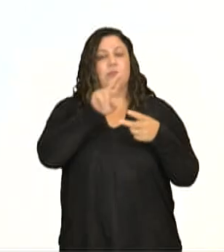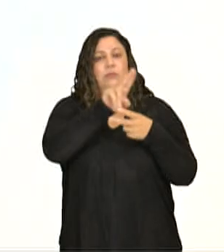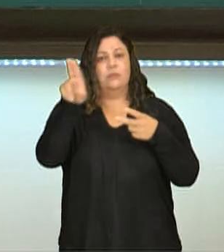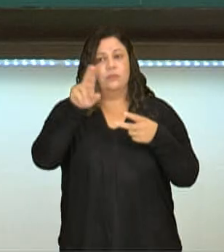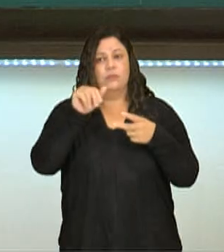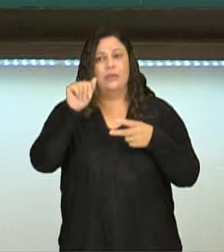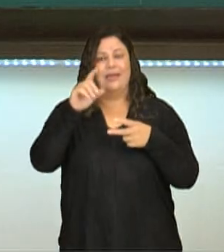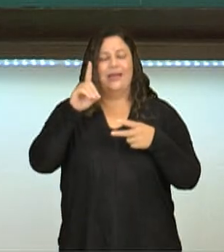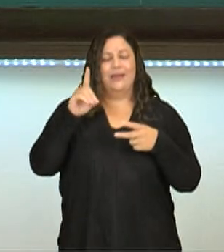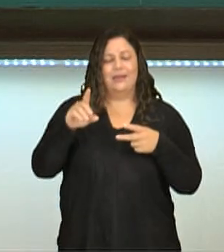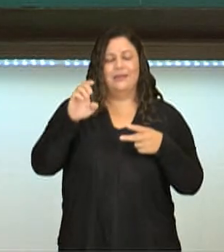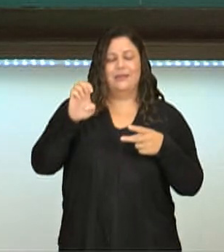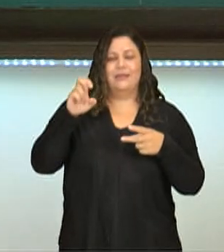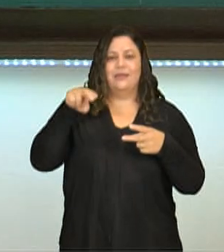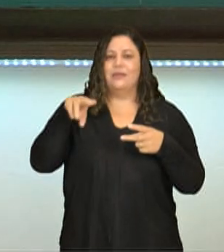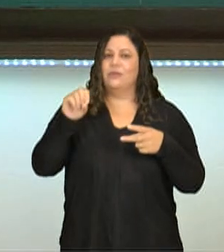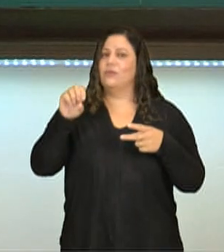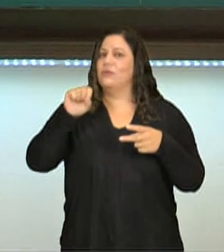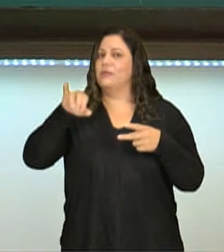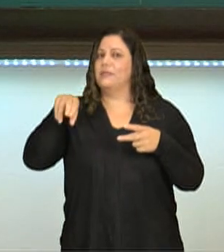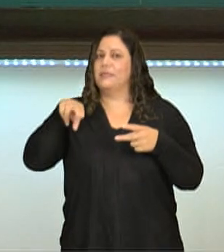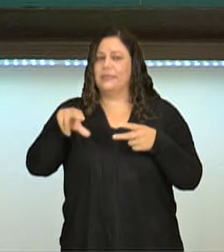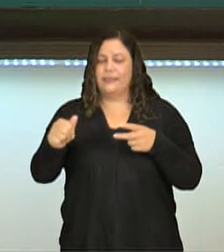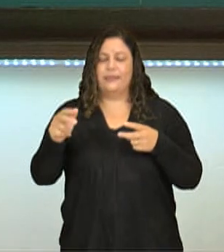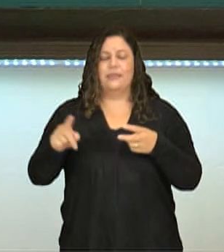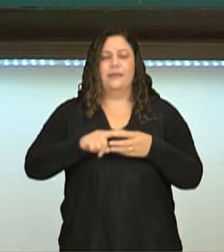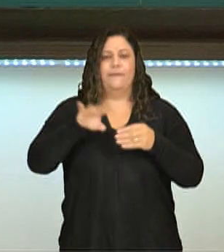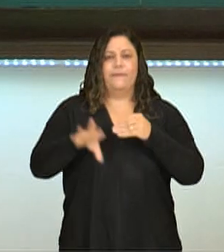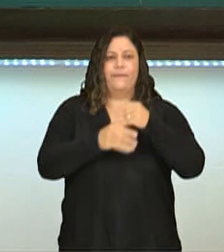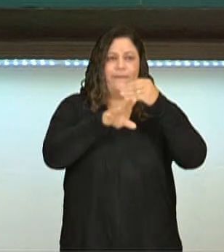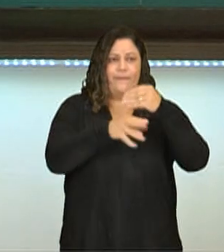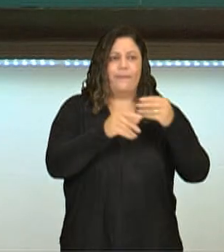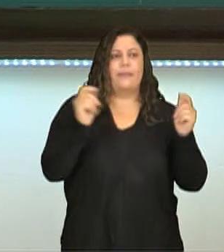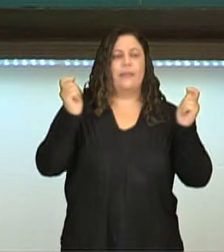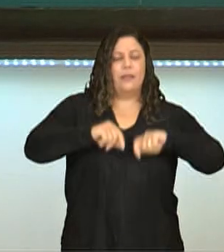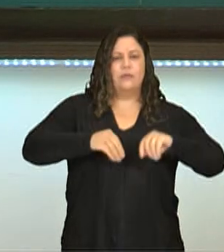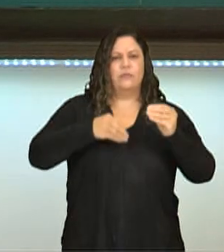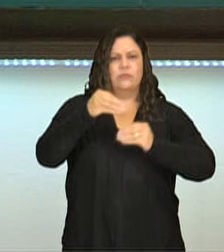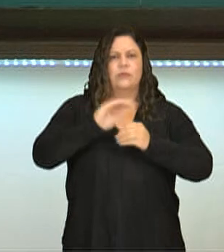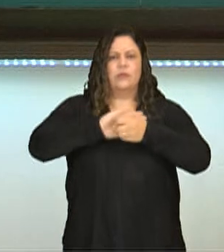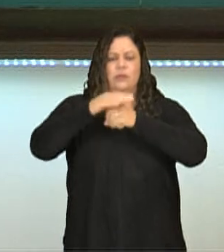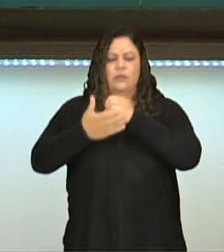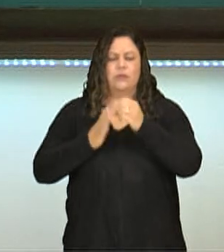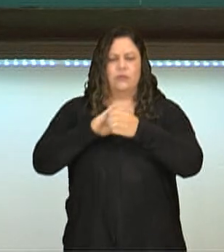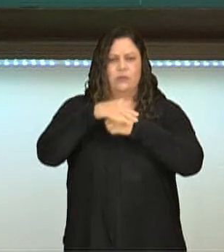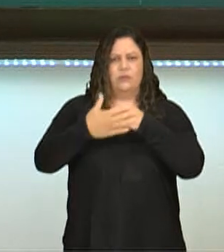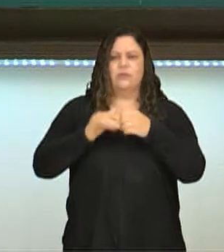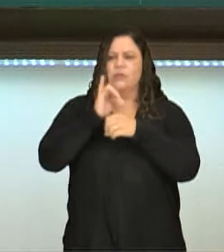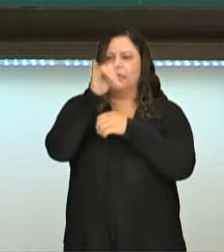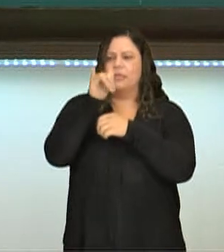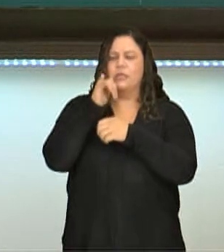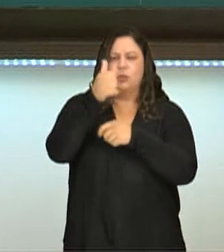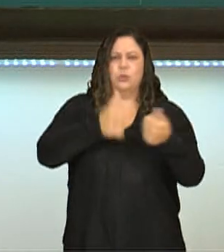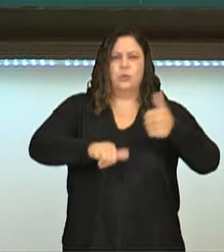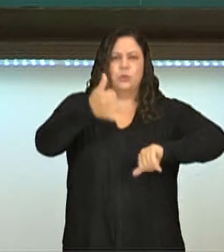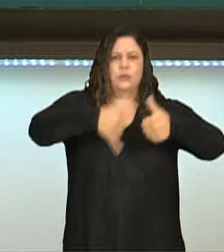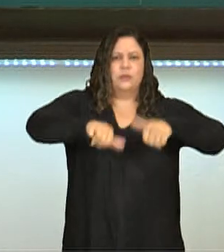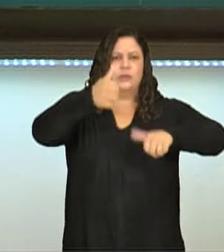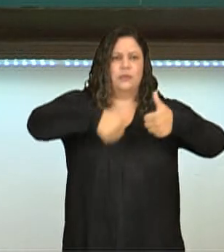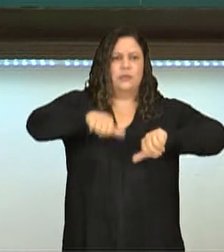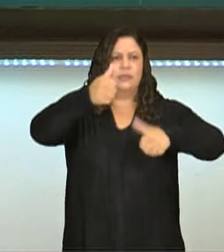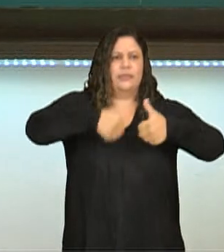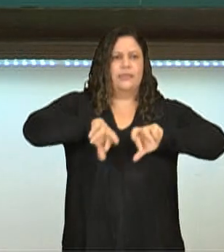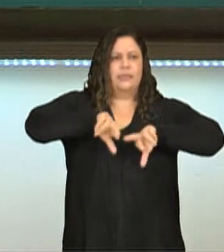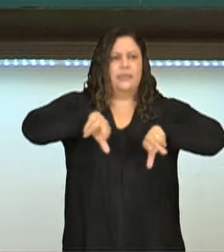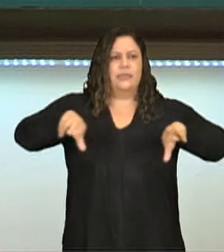o nome da substância ali. Essa molécula constitui a principal forma de energia química. Por que é trifosfato?